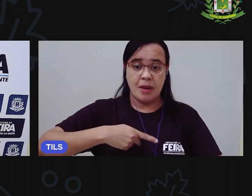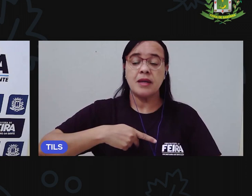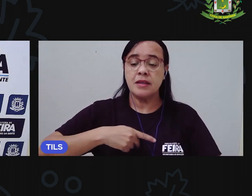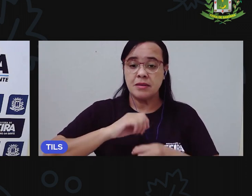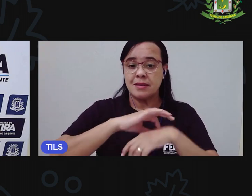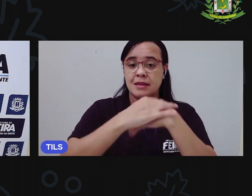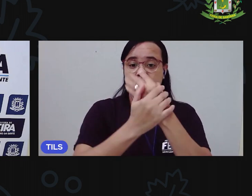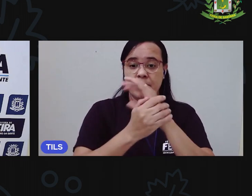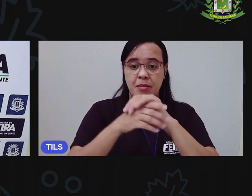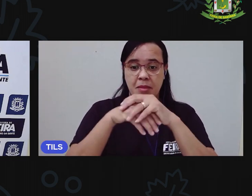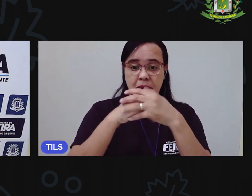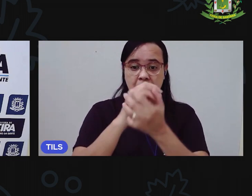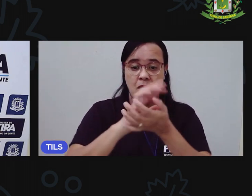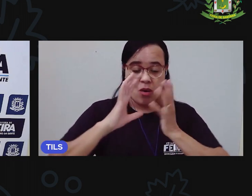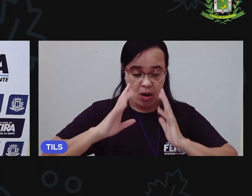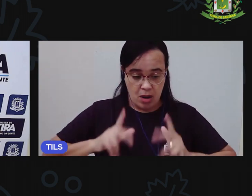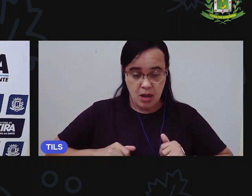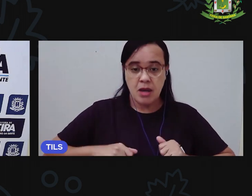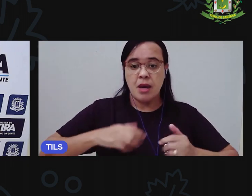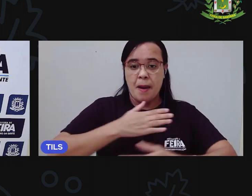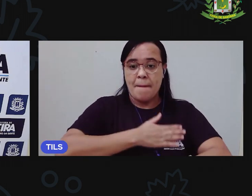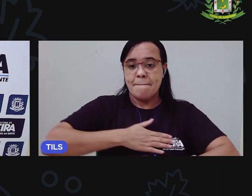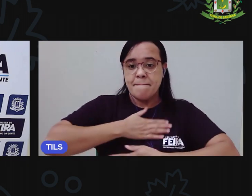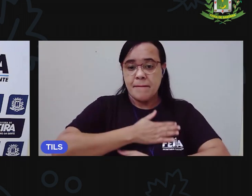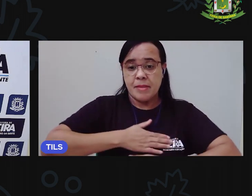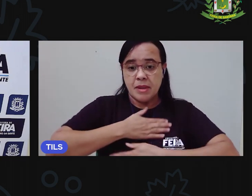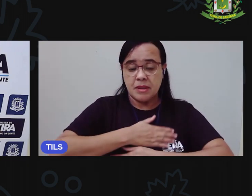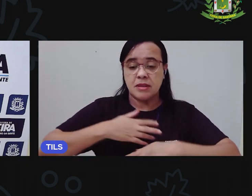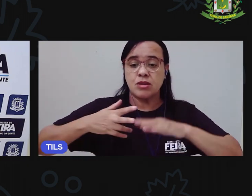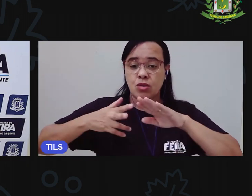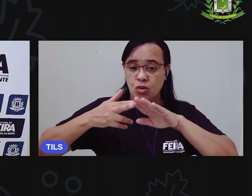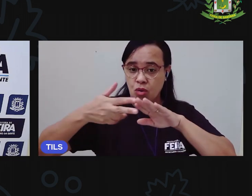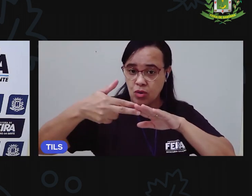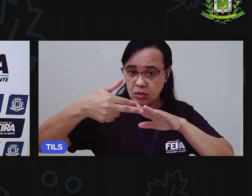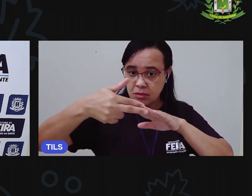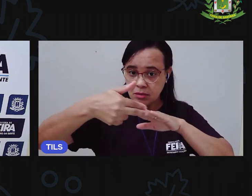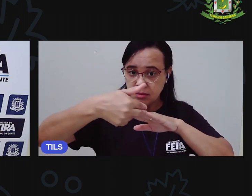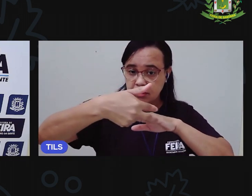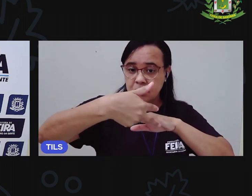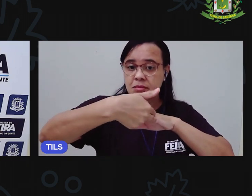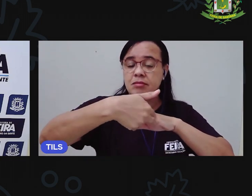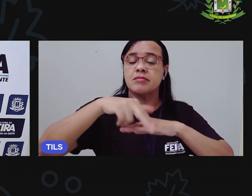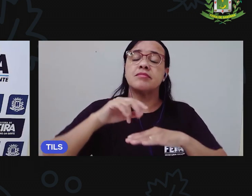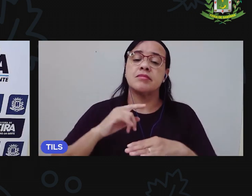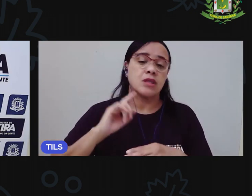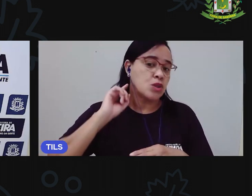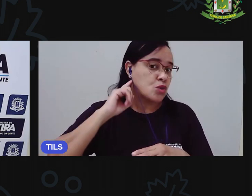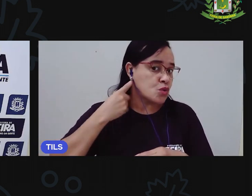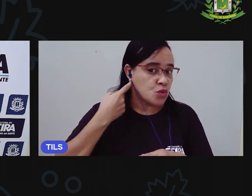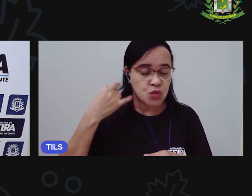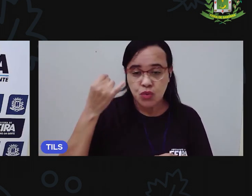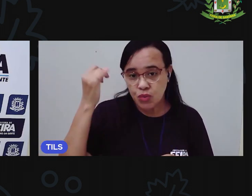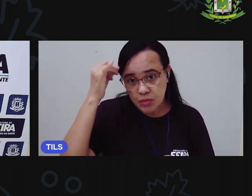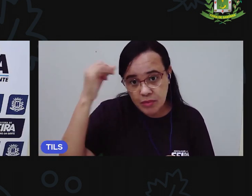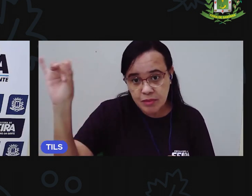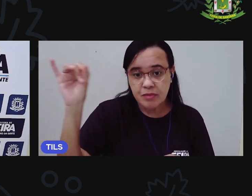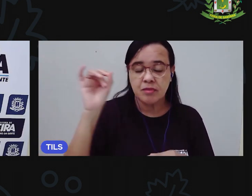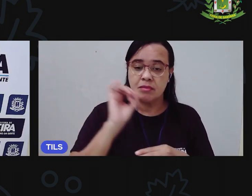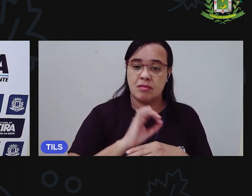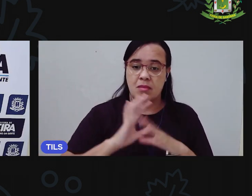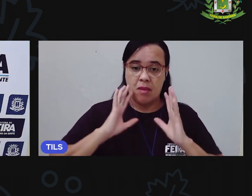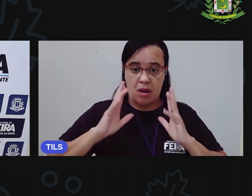lavar as mãos tomar banho cortar as unhas vou deixar ela viradinha escovando lava direitinho